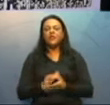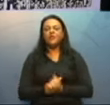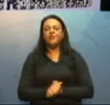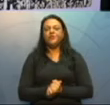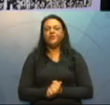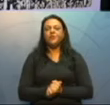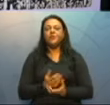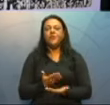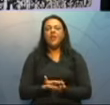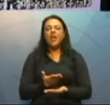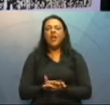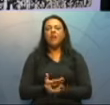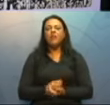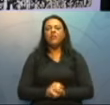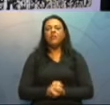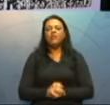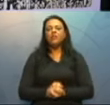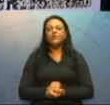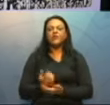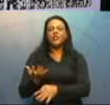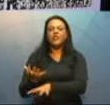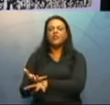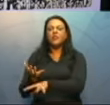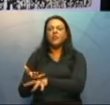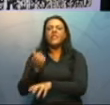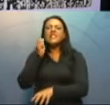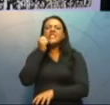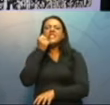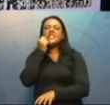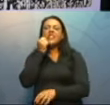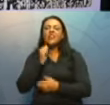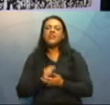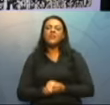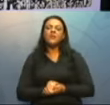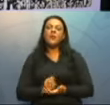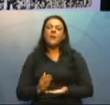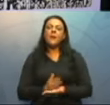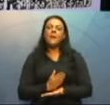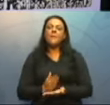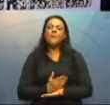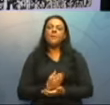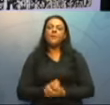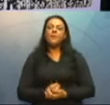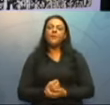Agora vamos para a aula de ciências. Na página